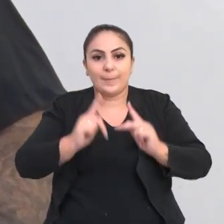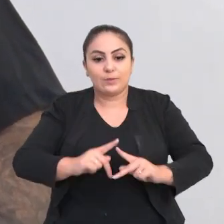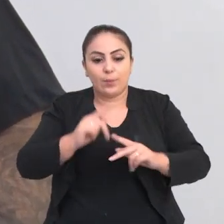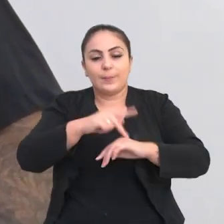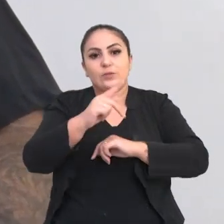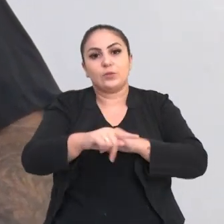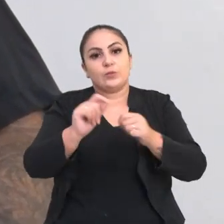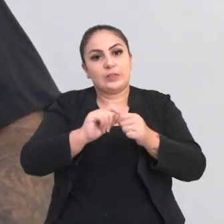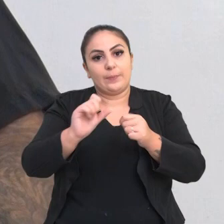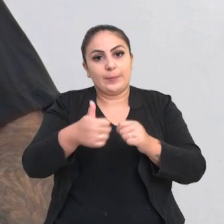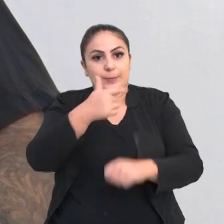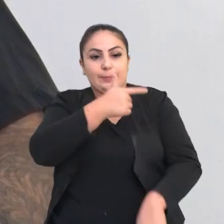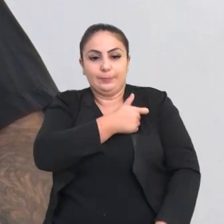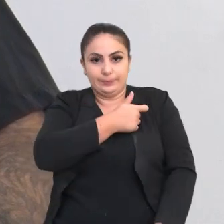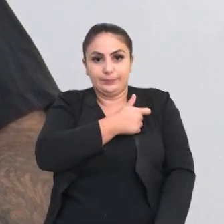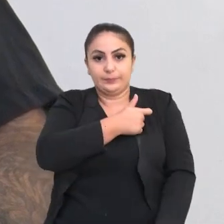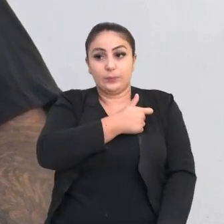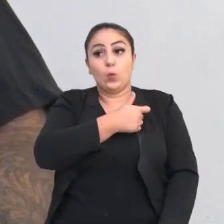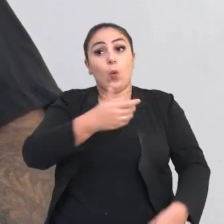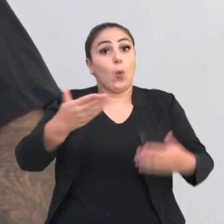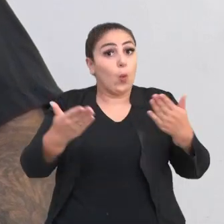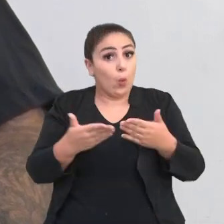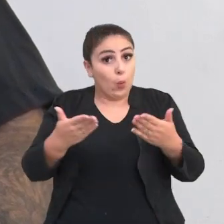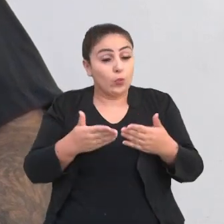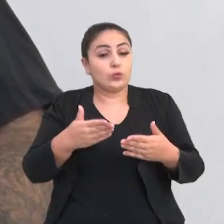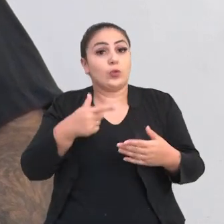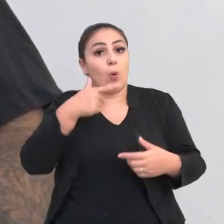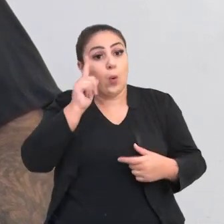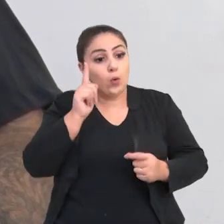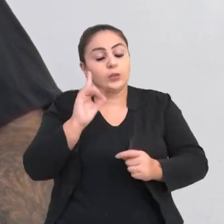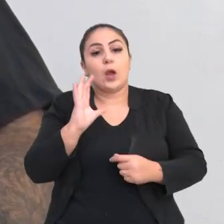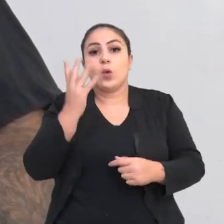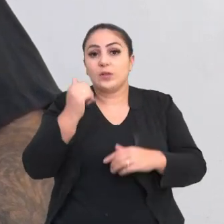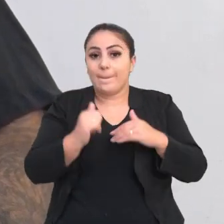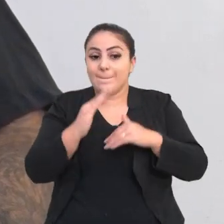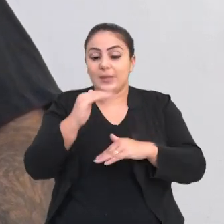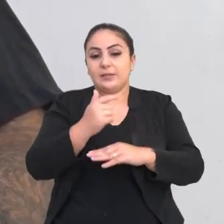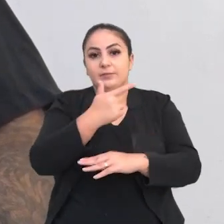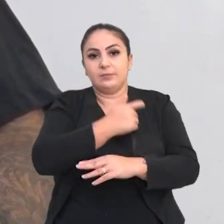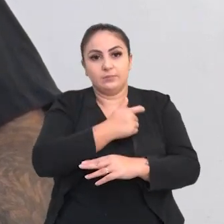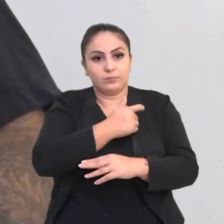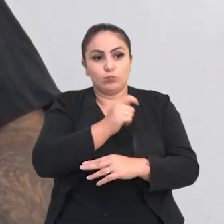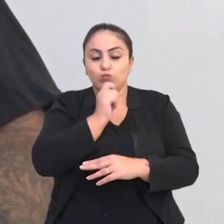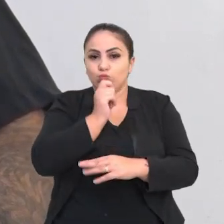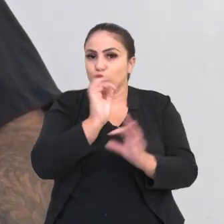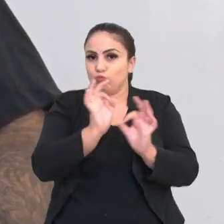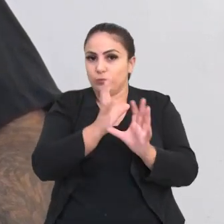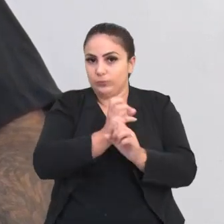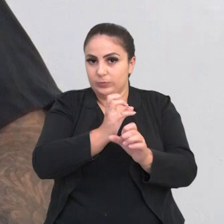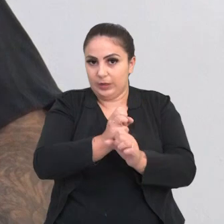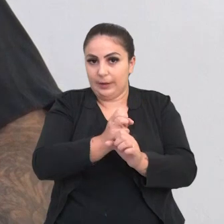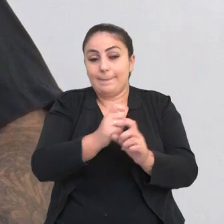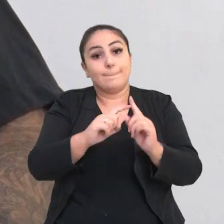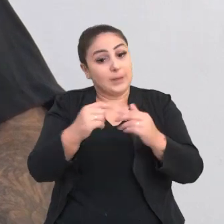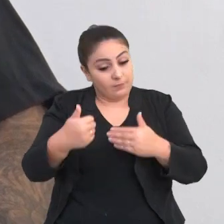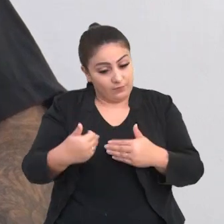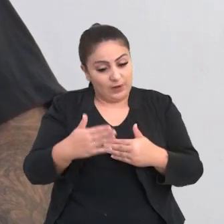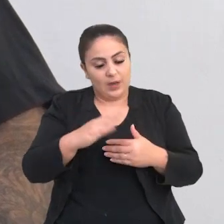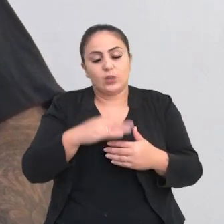Fundo que tomaram a primeira dose. Ontem ocorreram vacinações e ainda não estão sendo